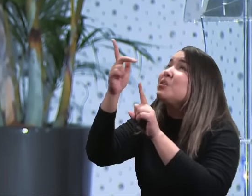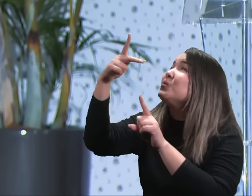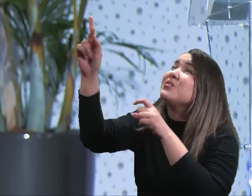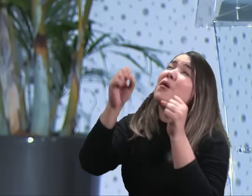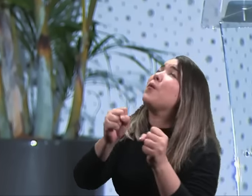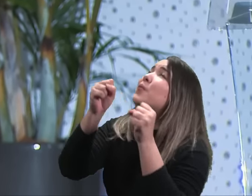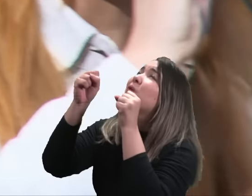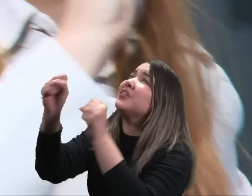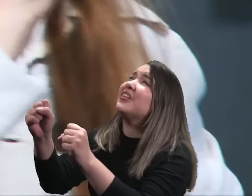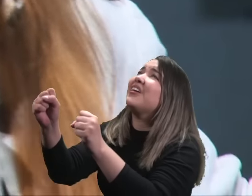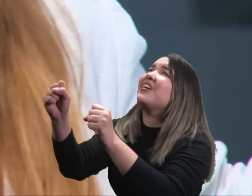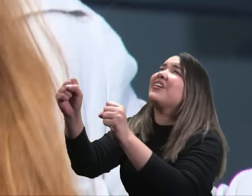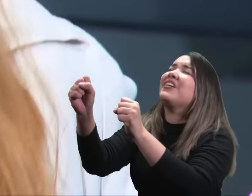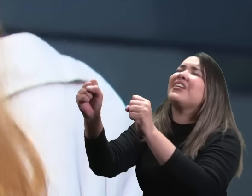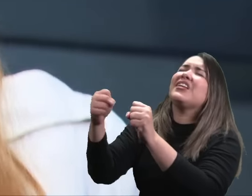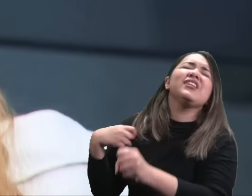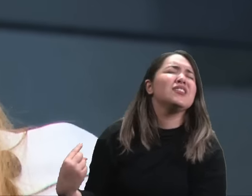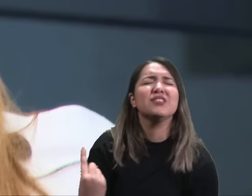poder